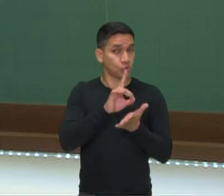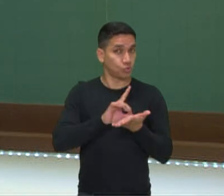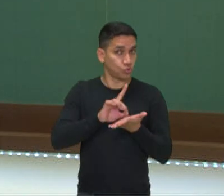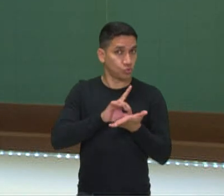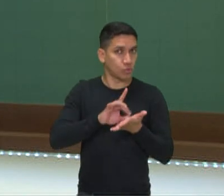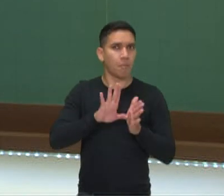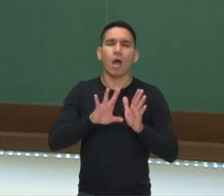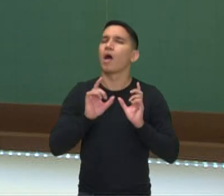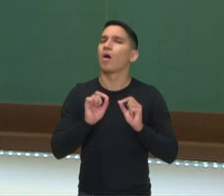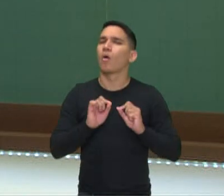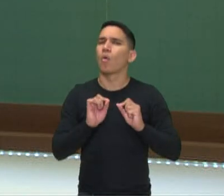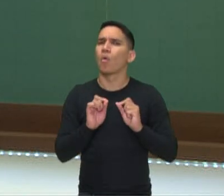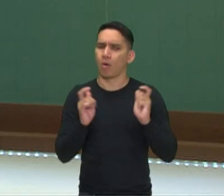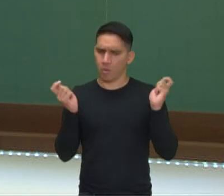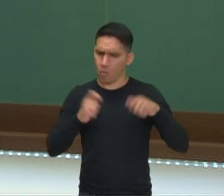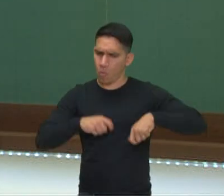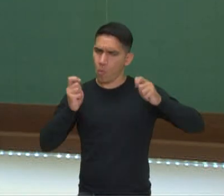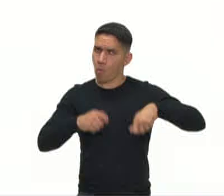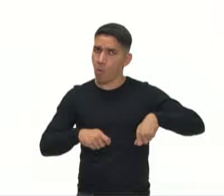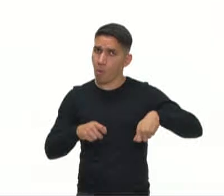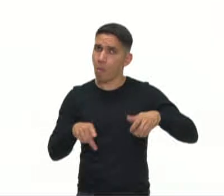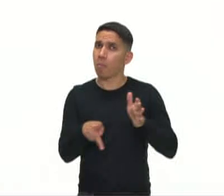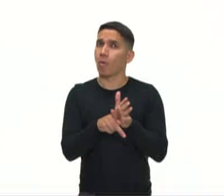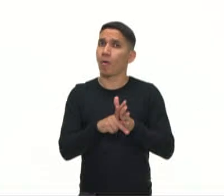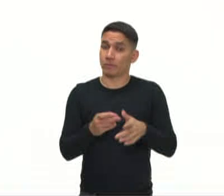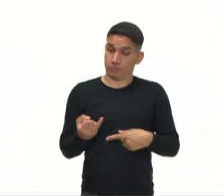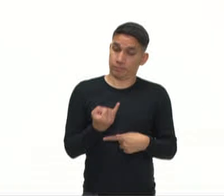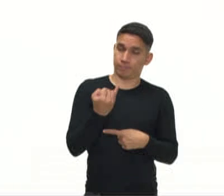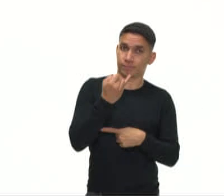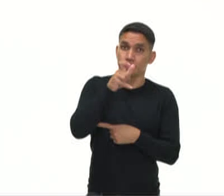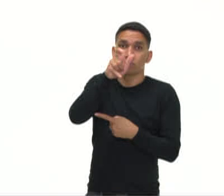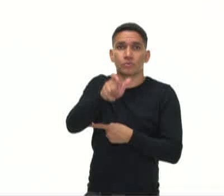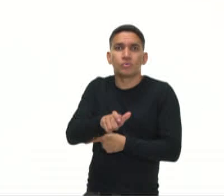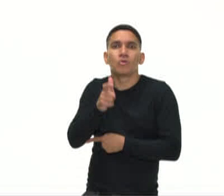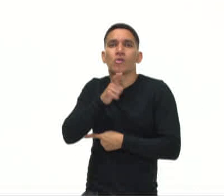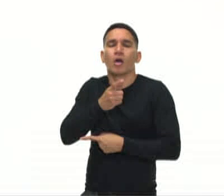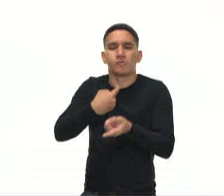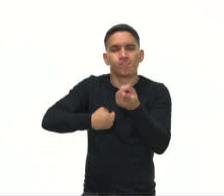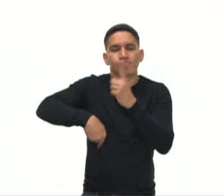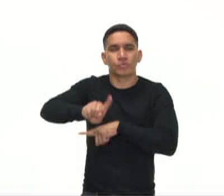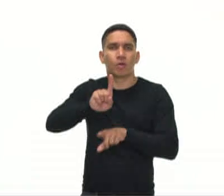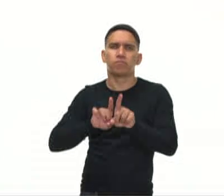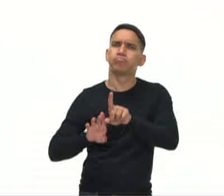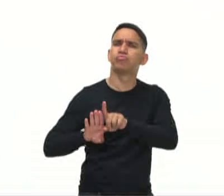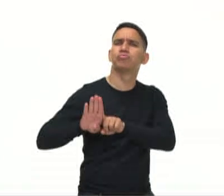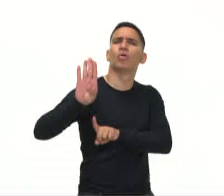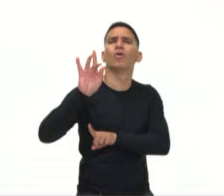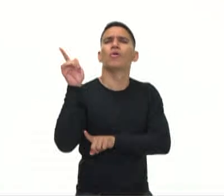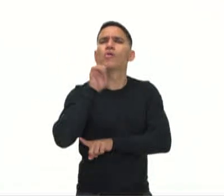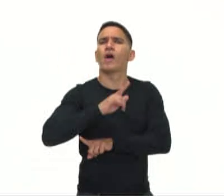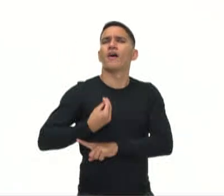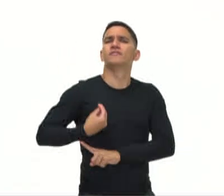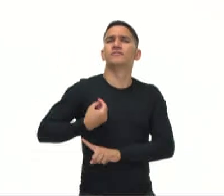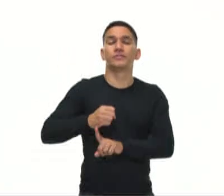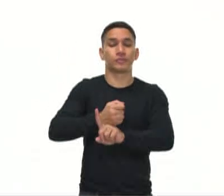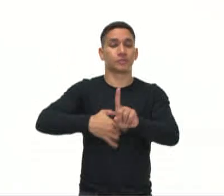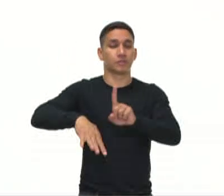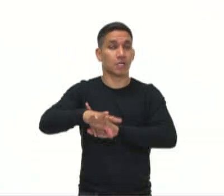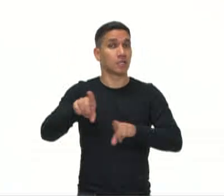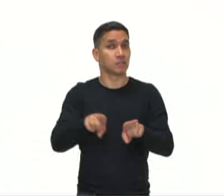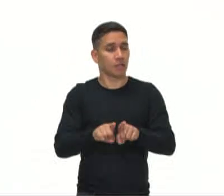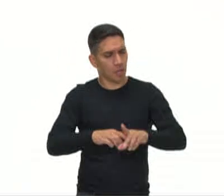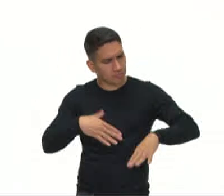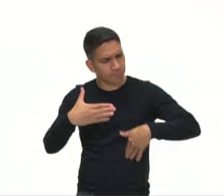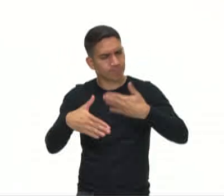as competências são essenciais para que o indivíduo tenha sucesso em sua vida social e em sua